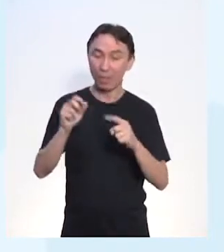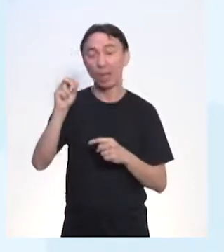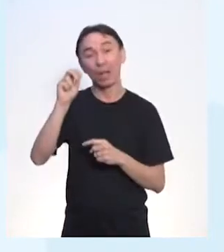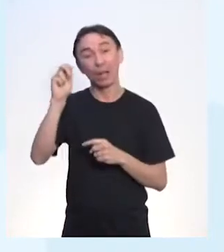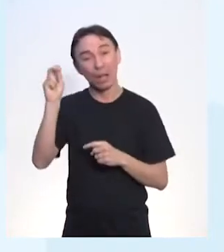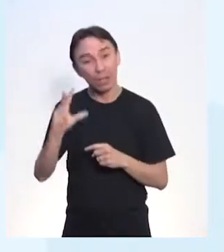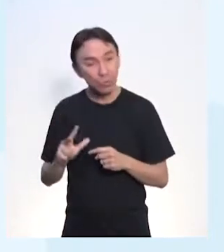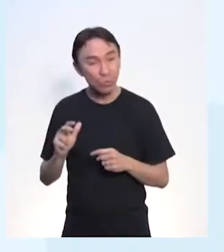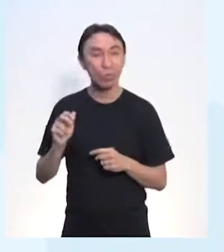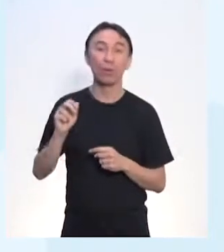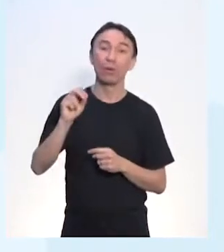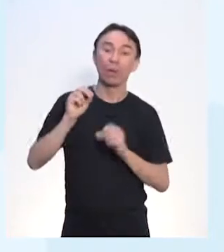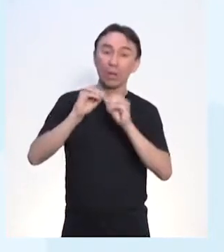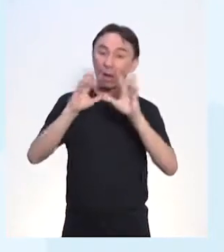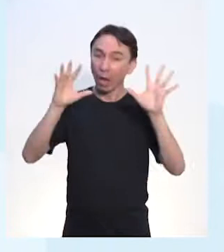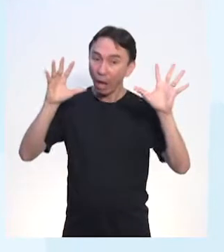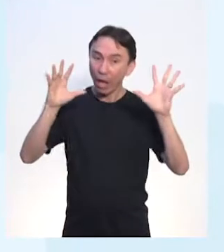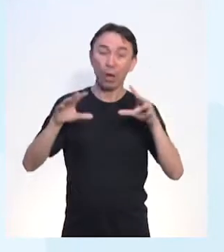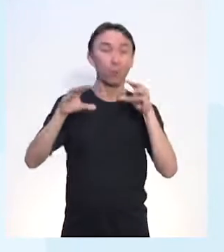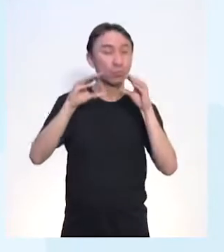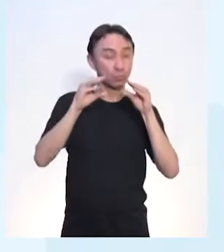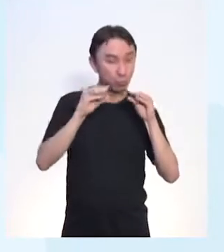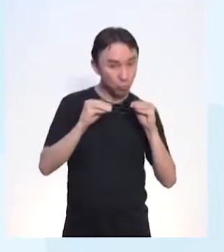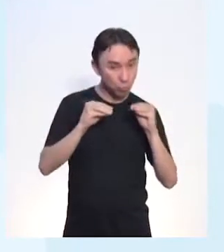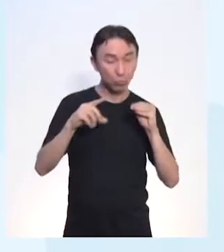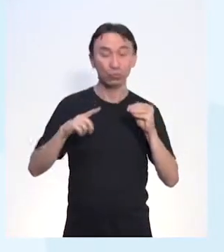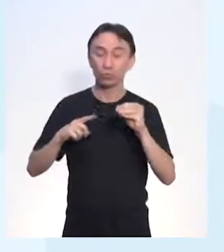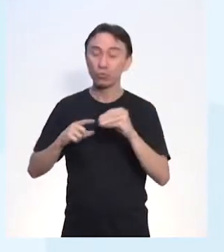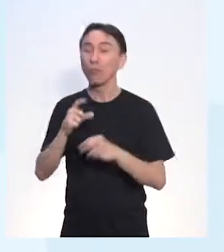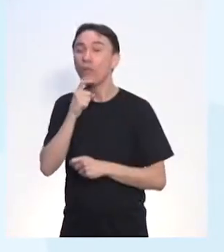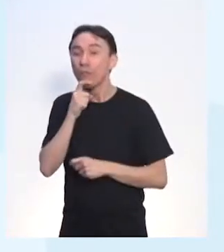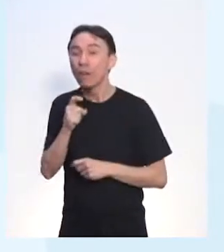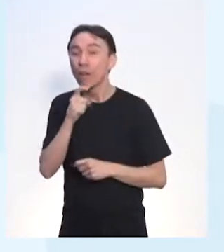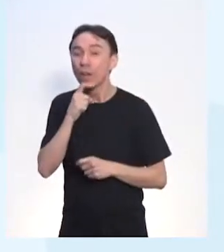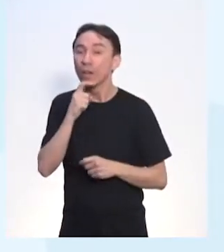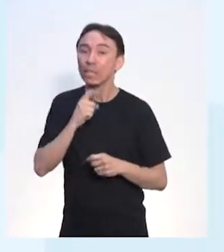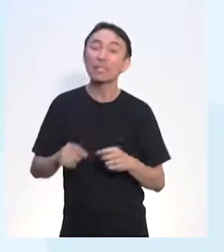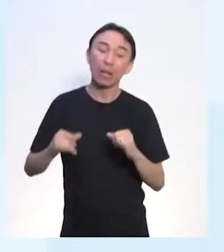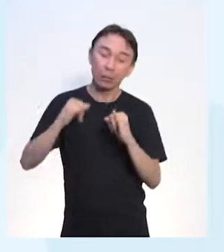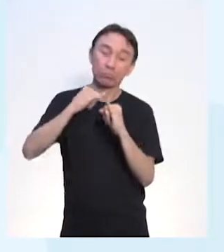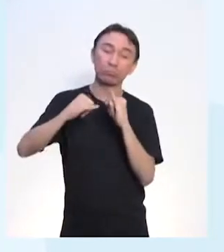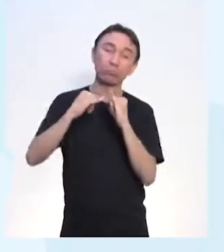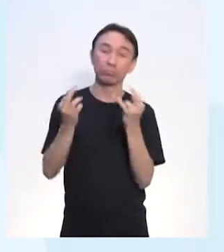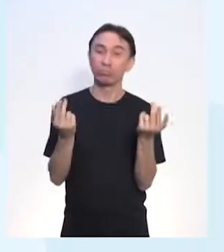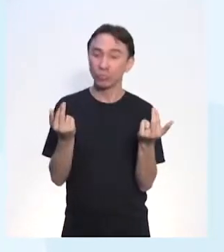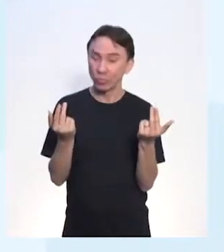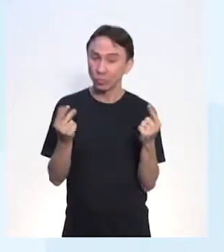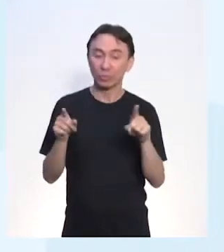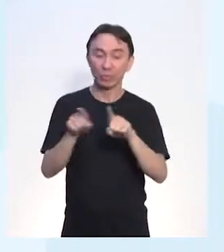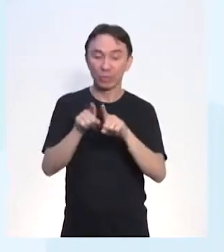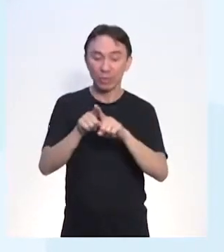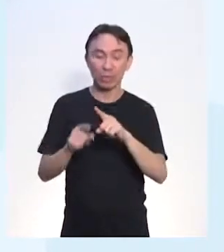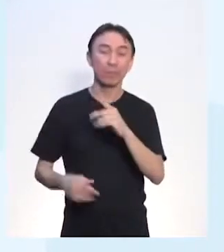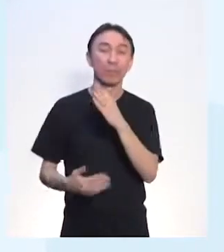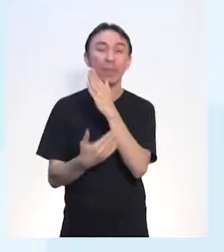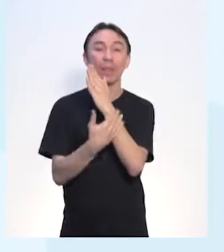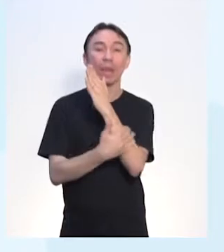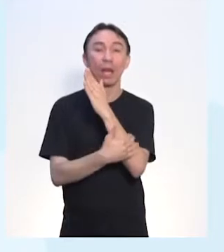azul escuro e o verde são semelhantes. E nós temos os lados que